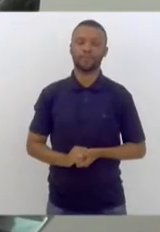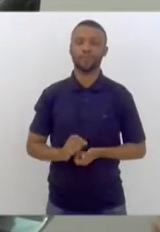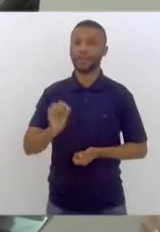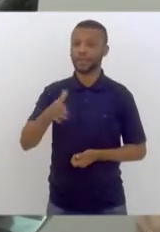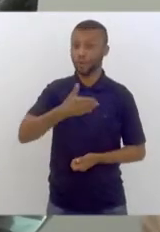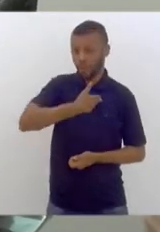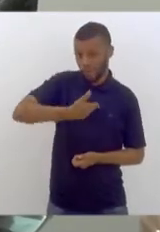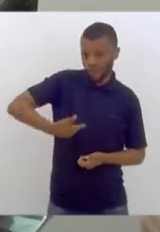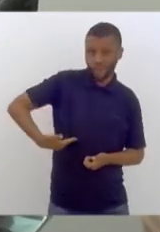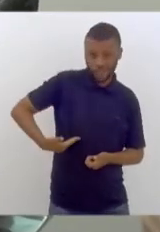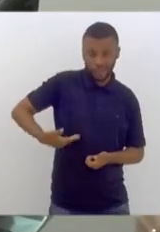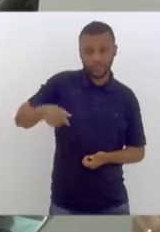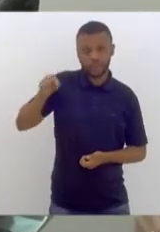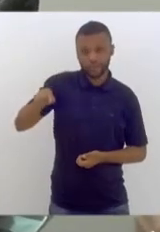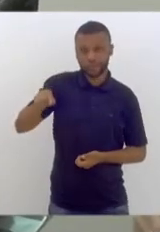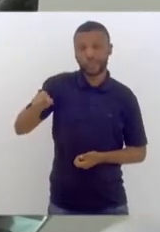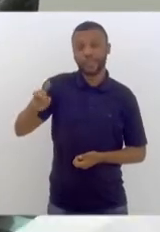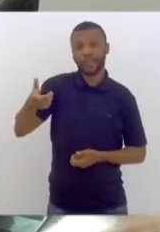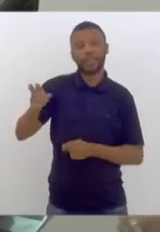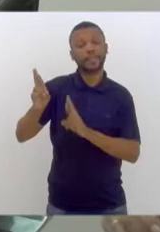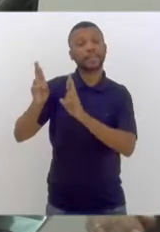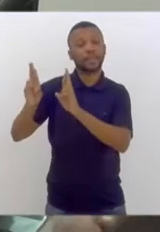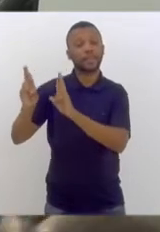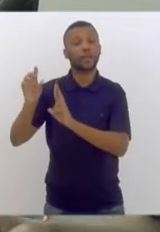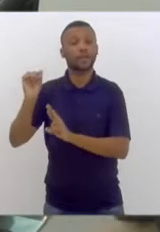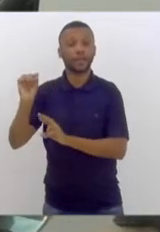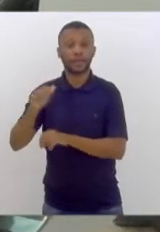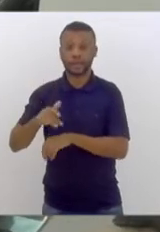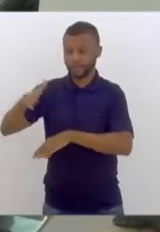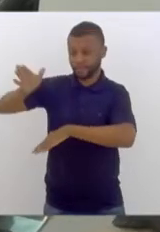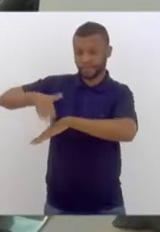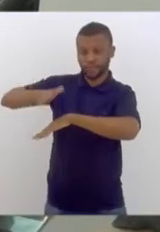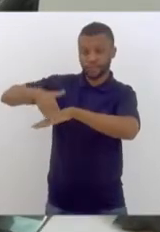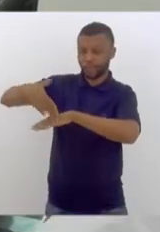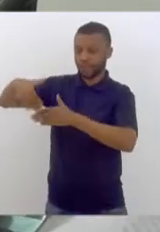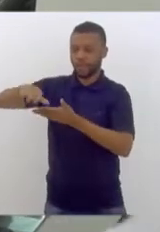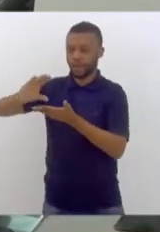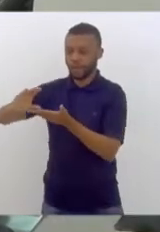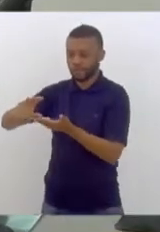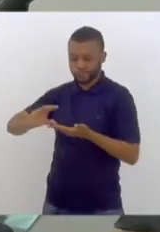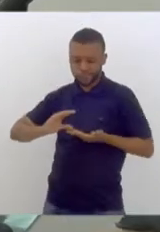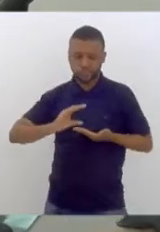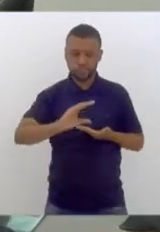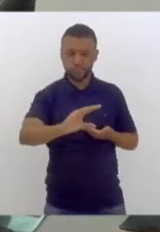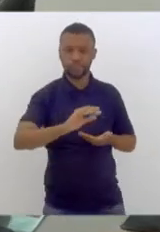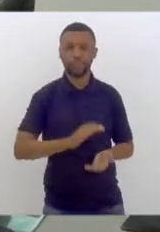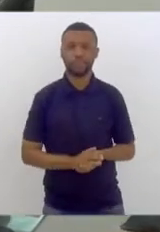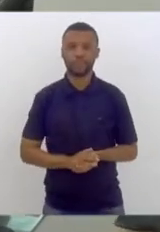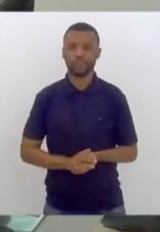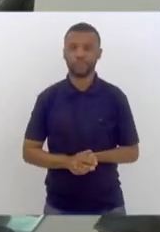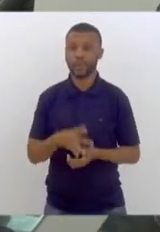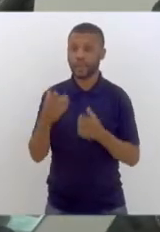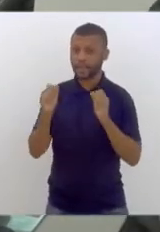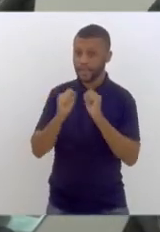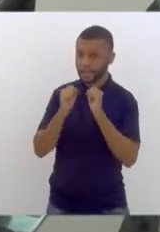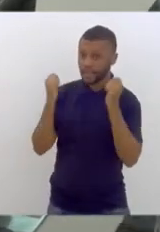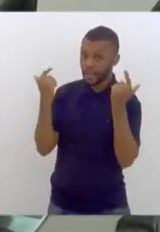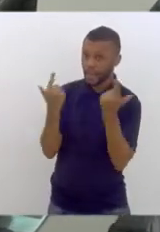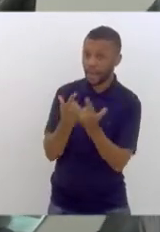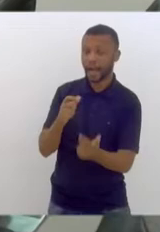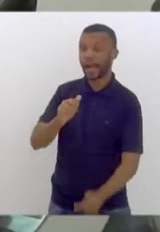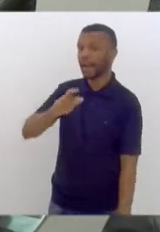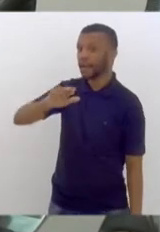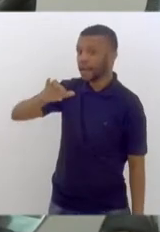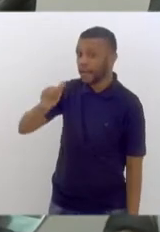Executivo deseja que seja feito por eles mesmos. E o Parlamento Fluminense, em dezenas de